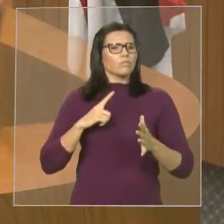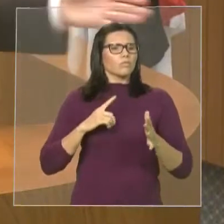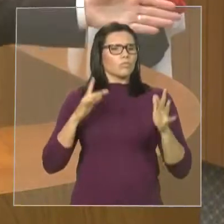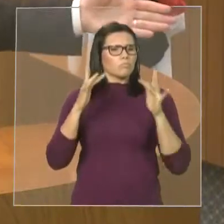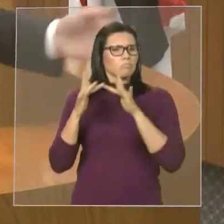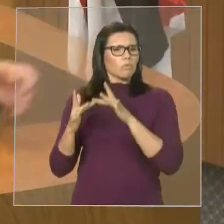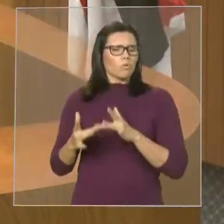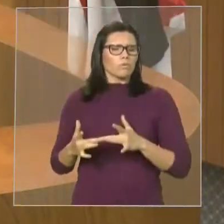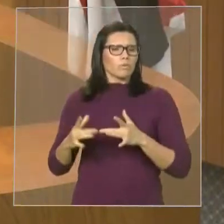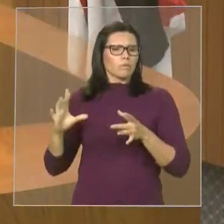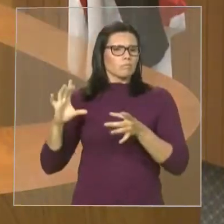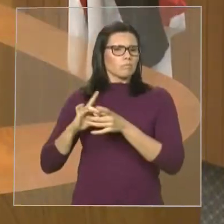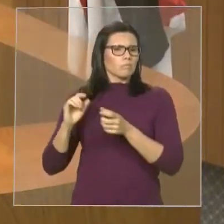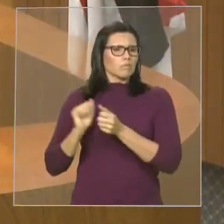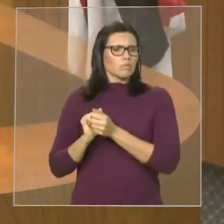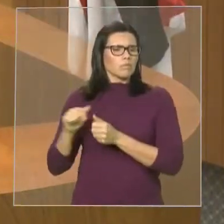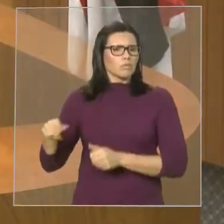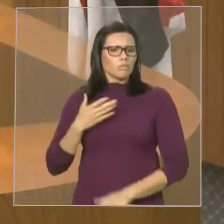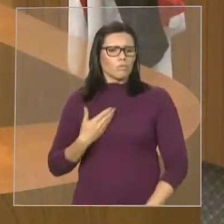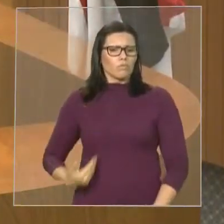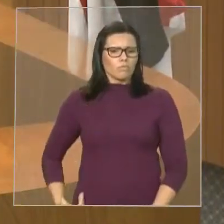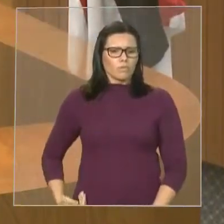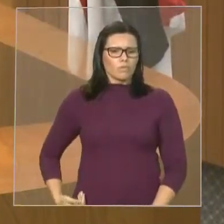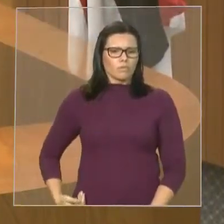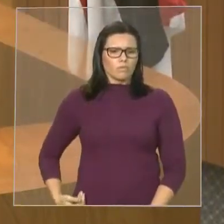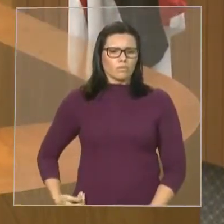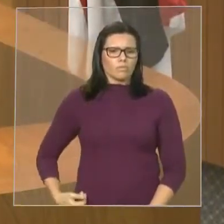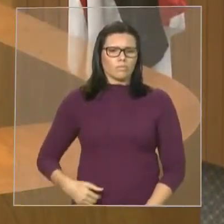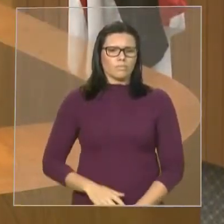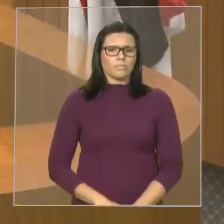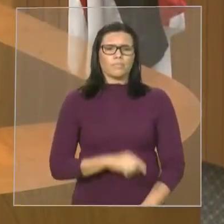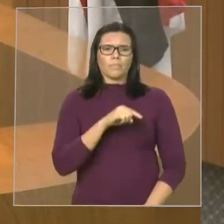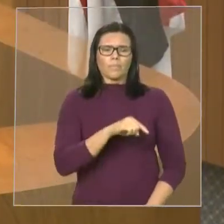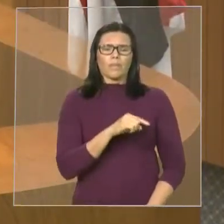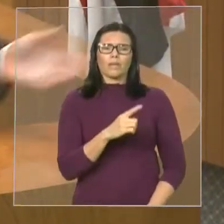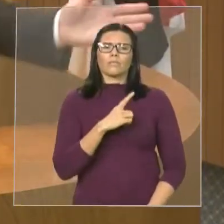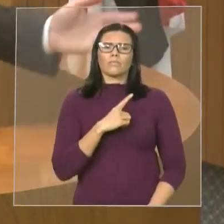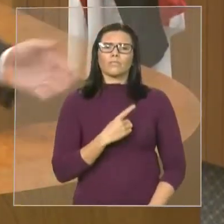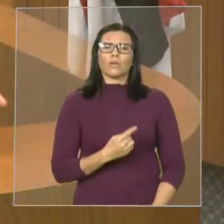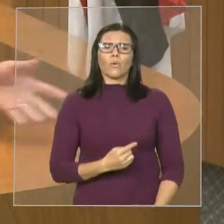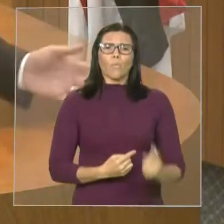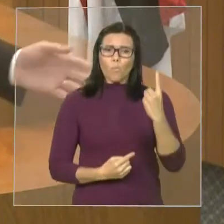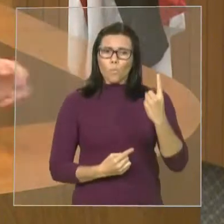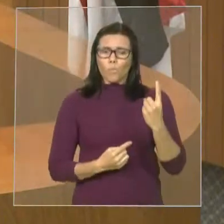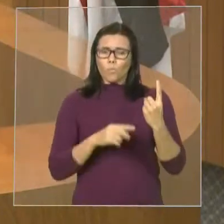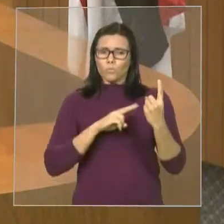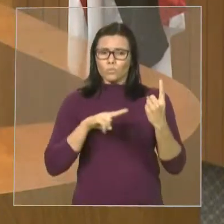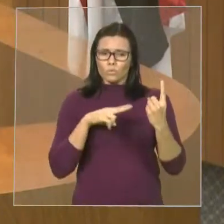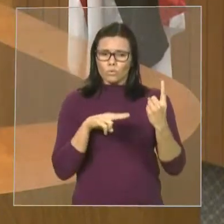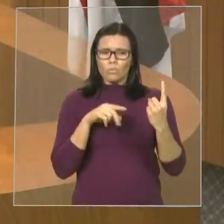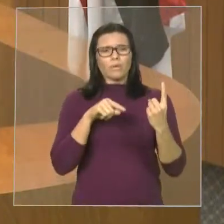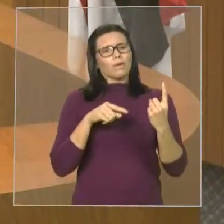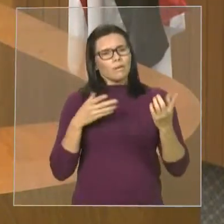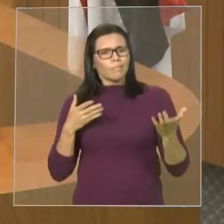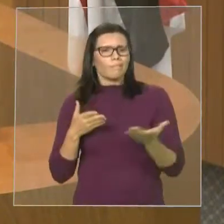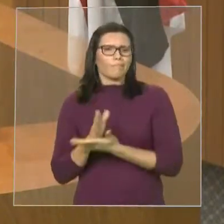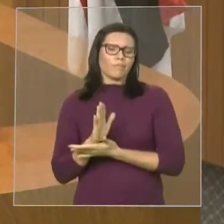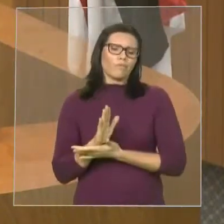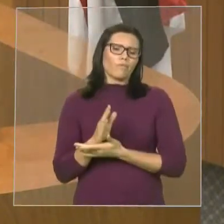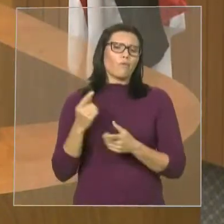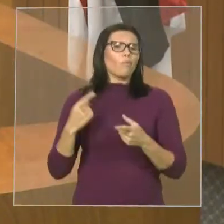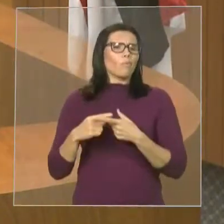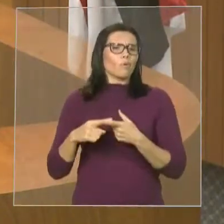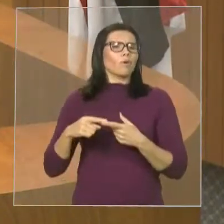que esse nome que foi sozinho apresentado, sem respeitar a lista tríplice, foi acolhido e foi nomeado para o atual conselho, que é o